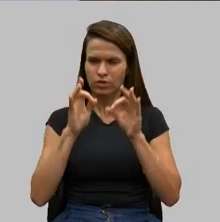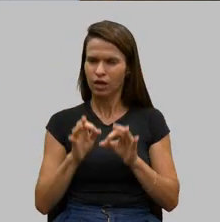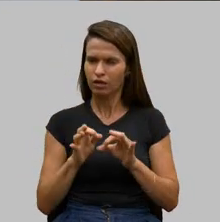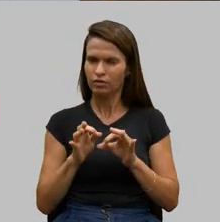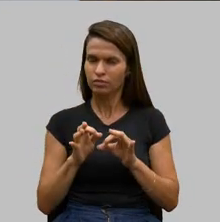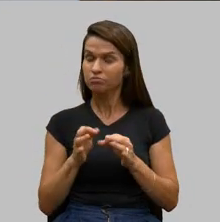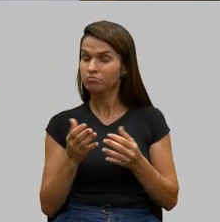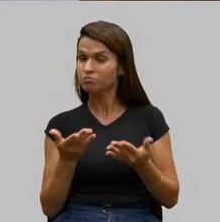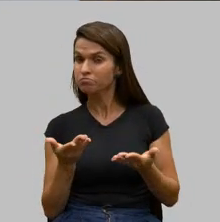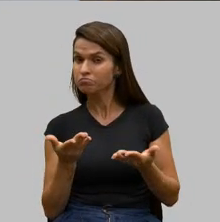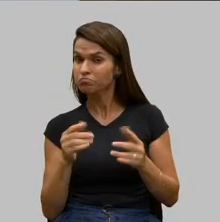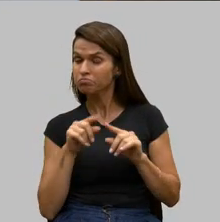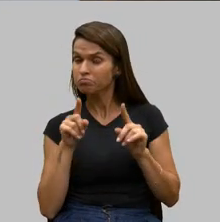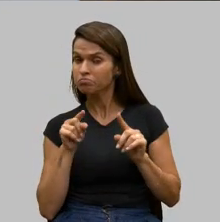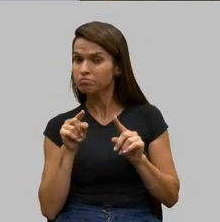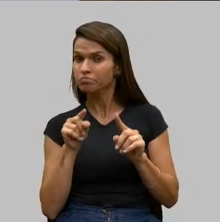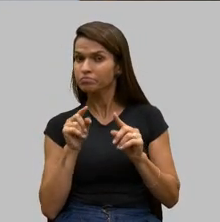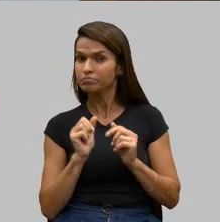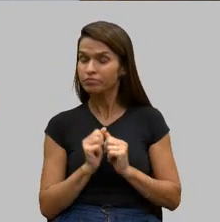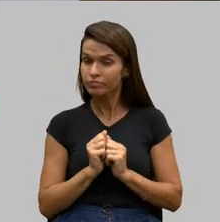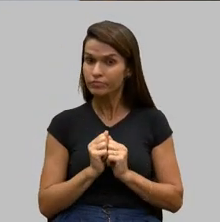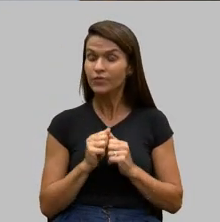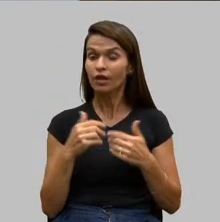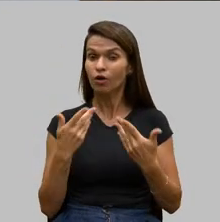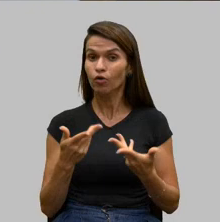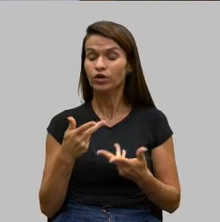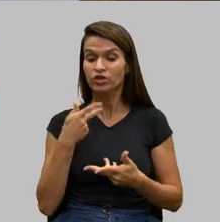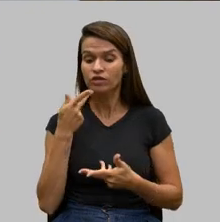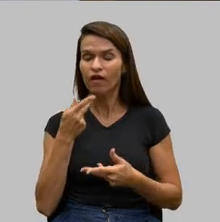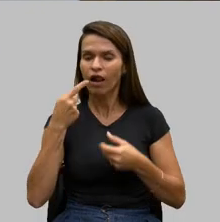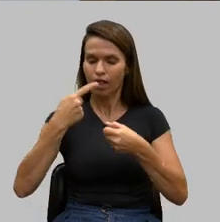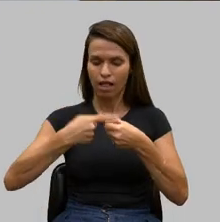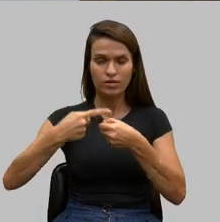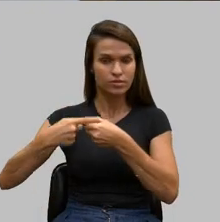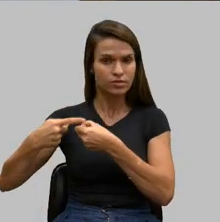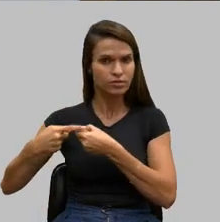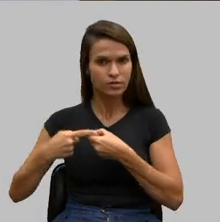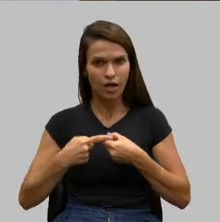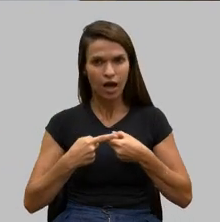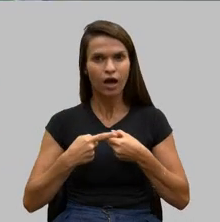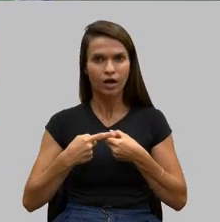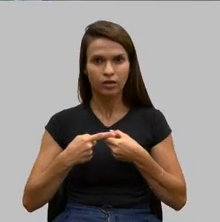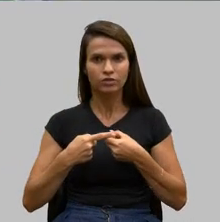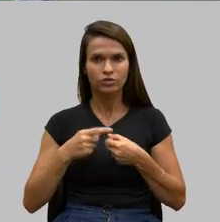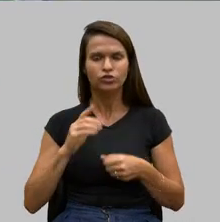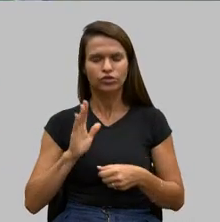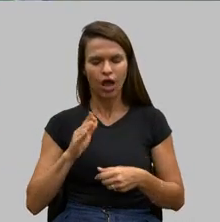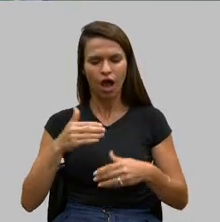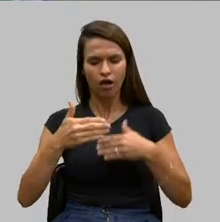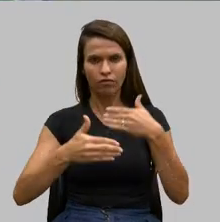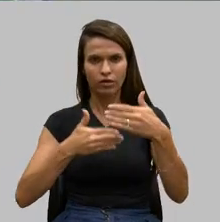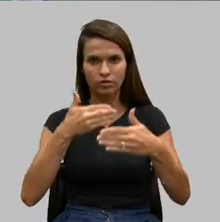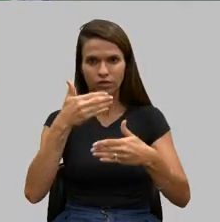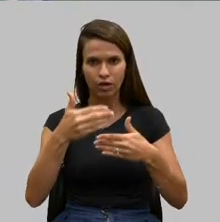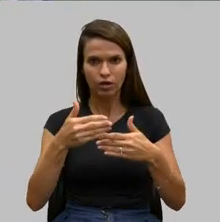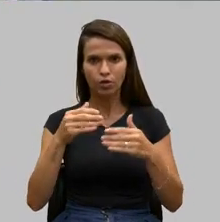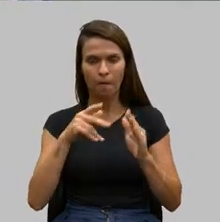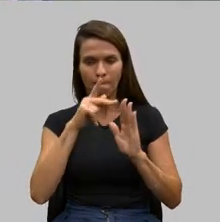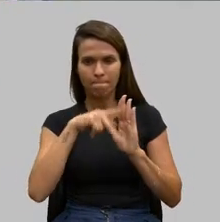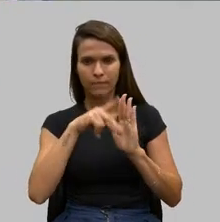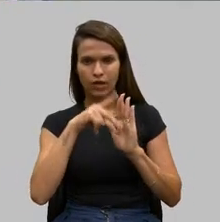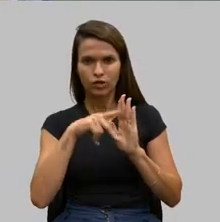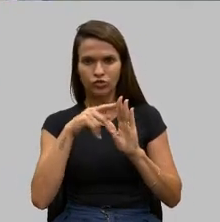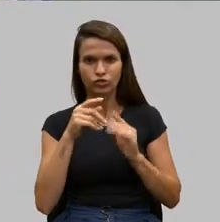adequada então quando a gente fala das cidades as cidades já avançando na questão do plano diretor e já estão